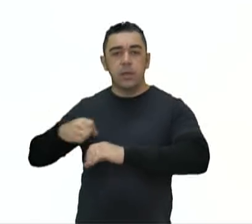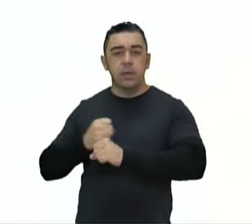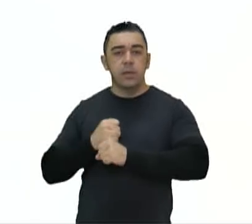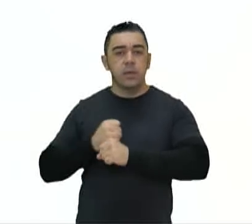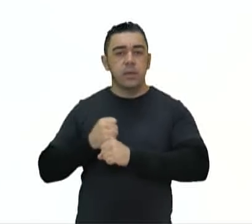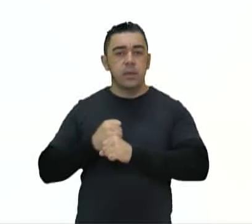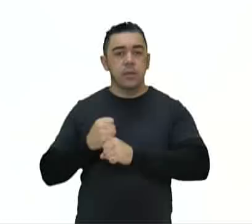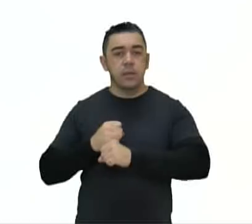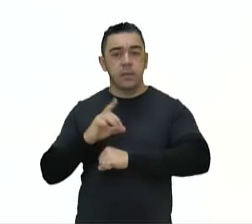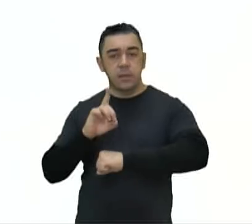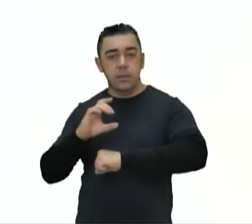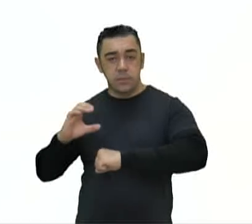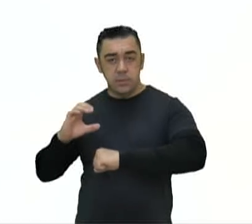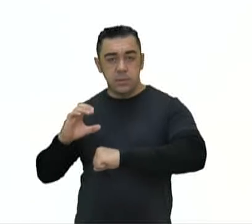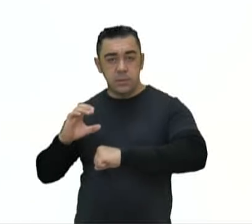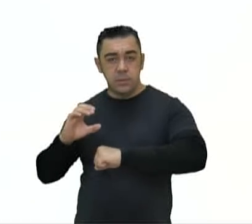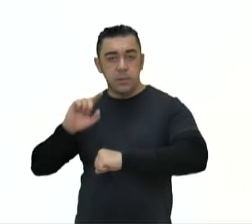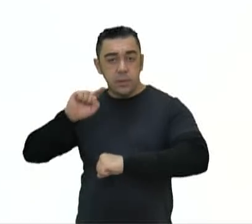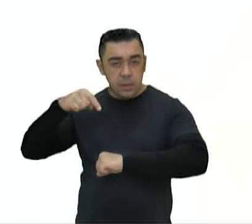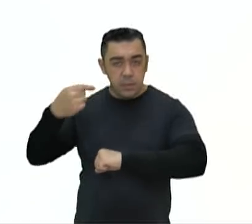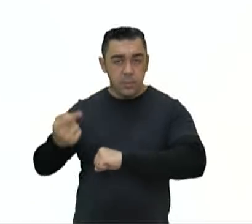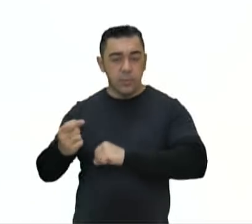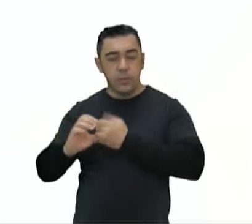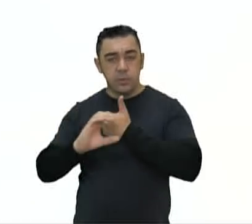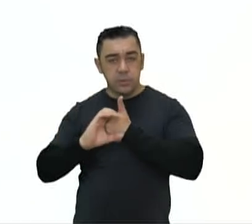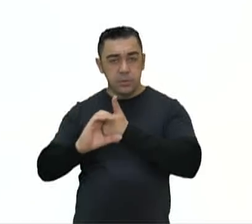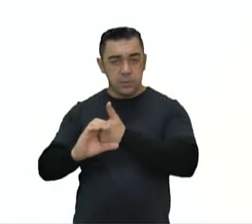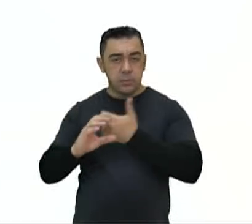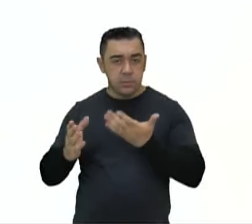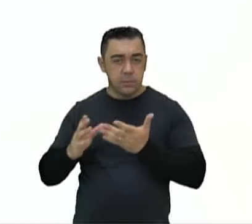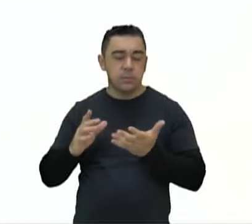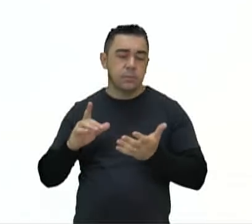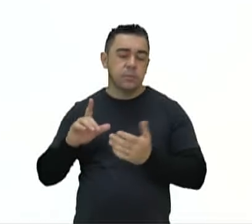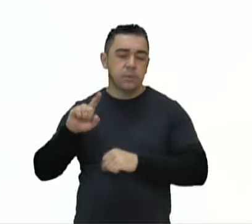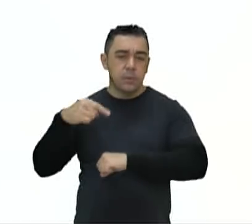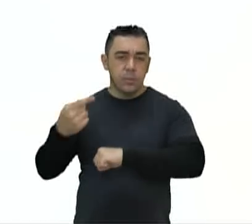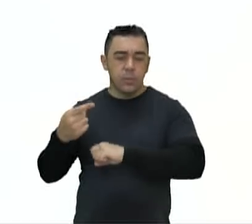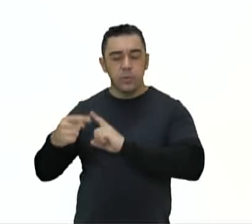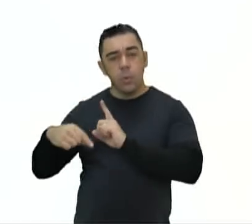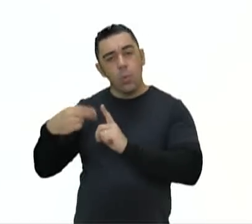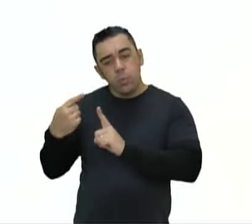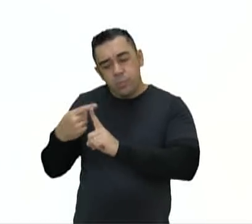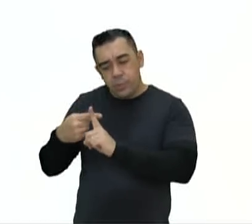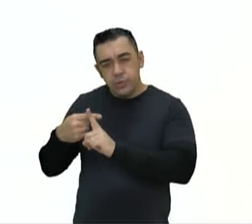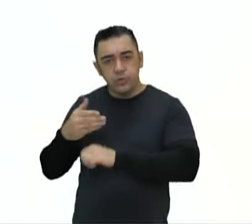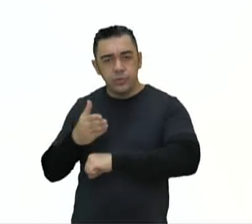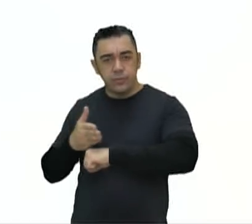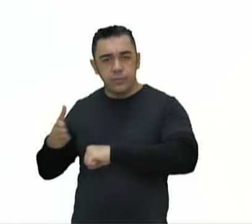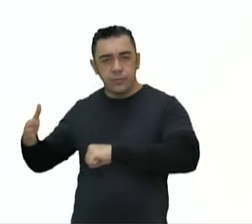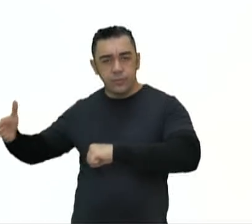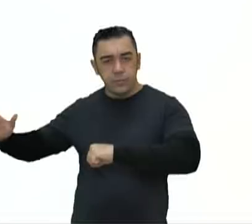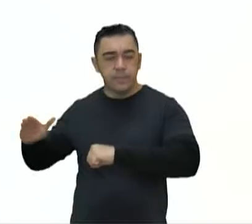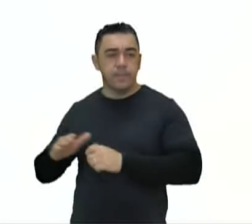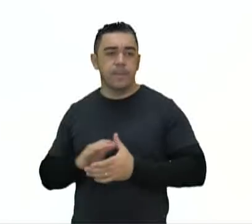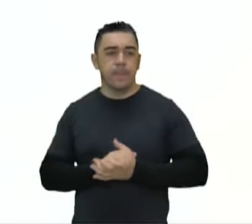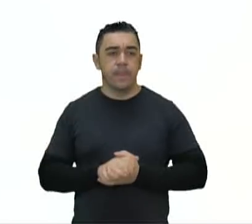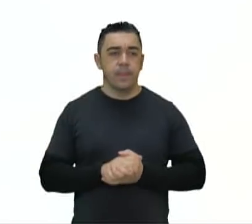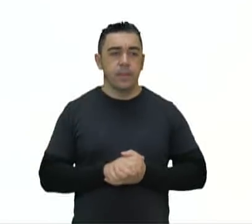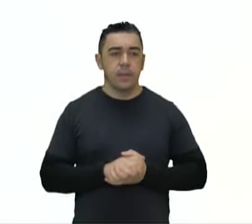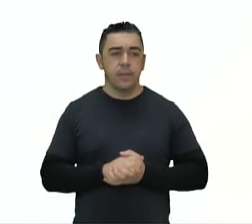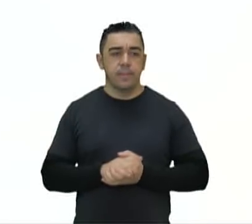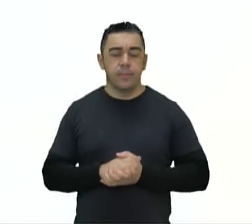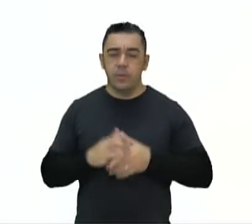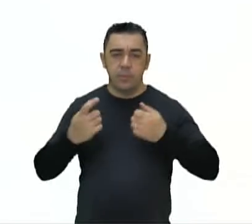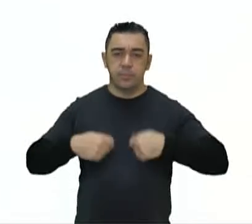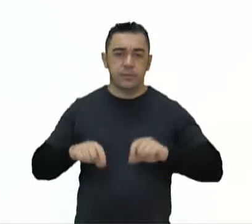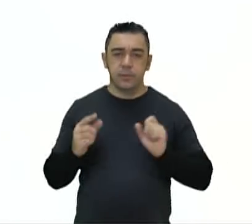pela sigla DC, ou pelo sinal positivo, o sinal de mais. E sem a sigla, sem